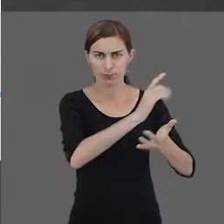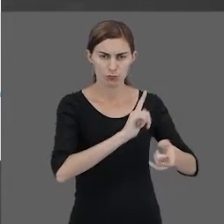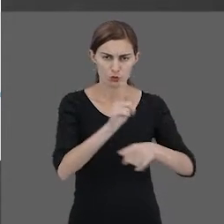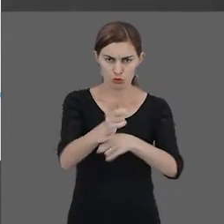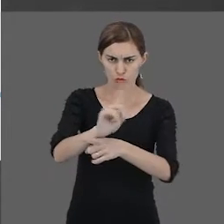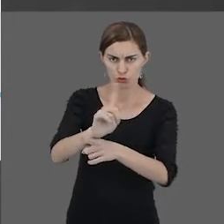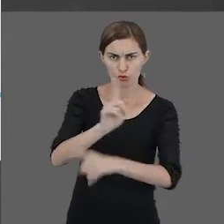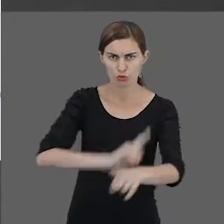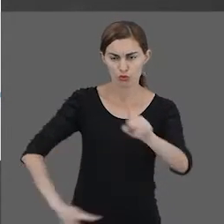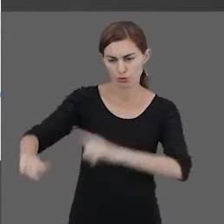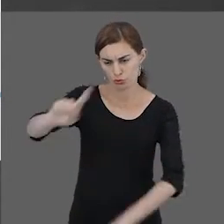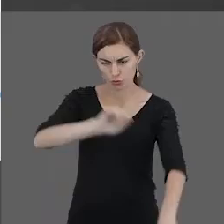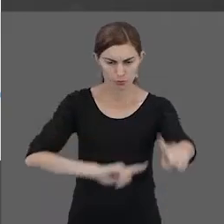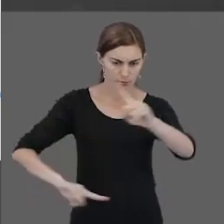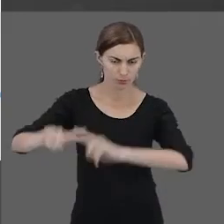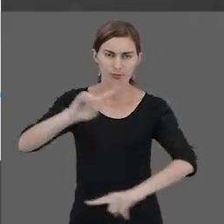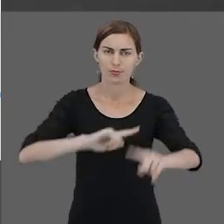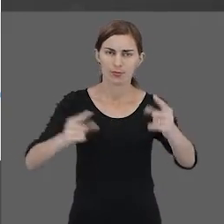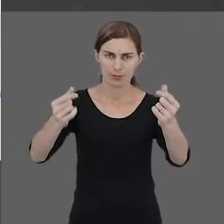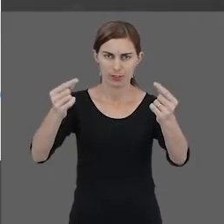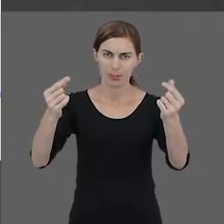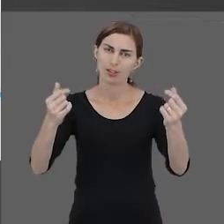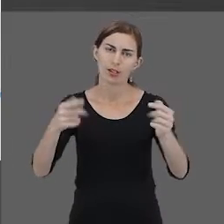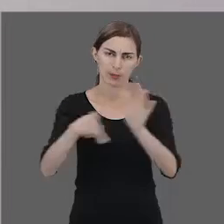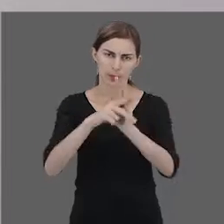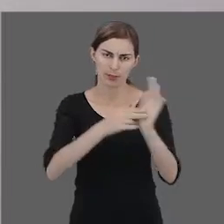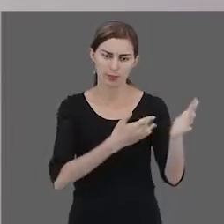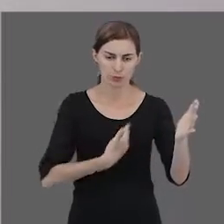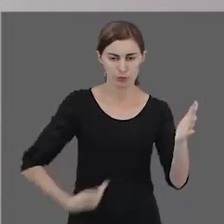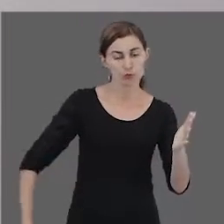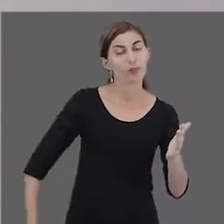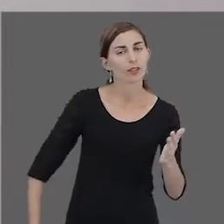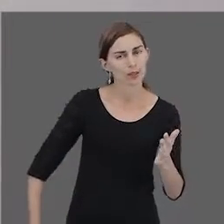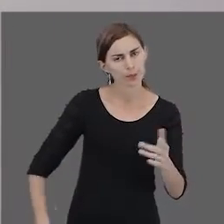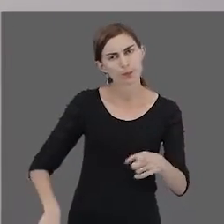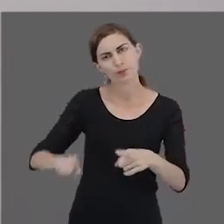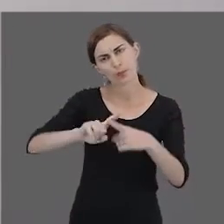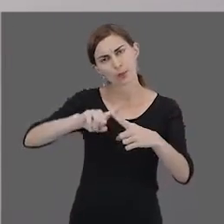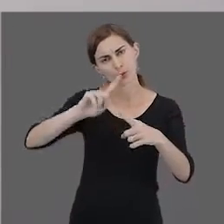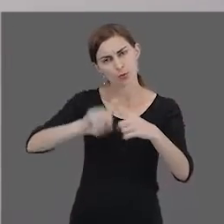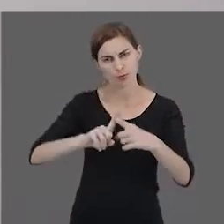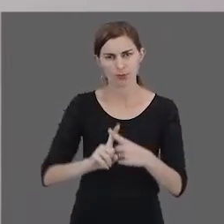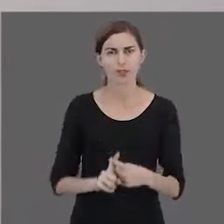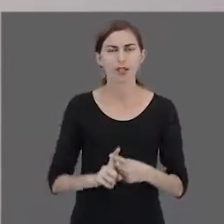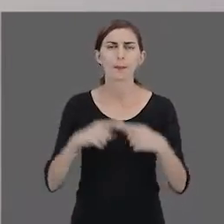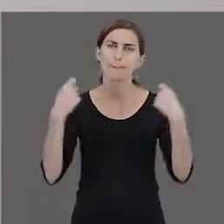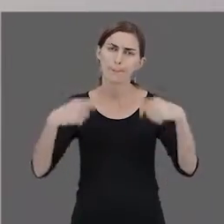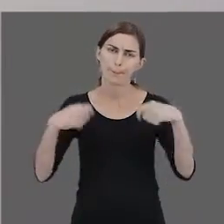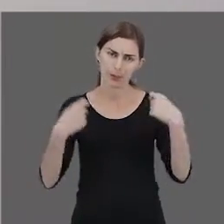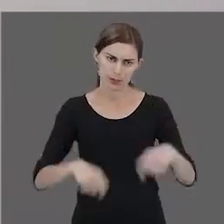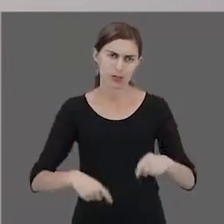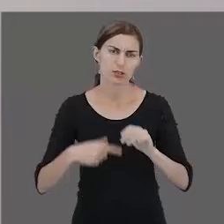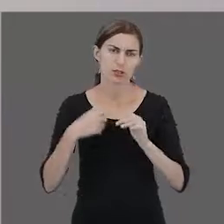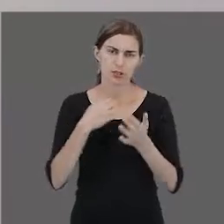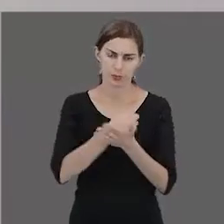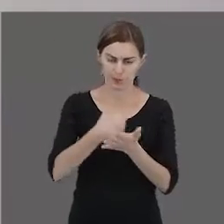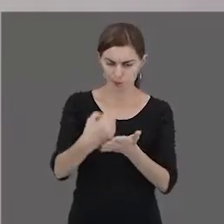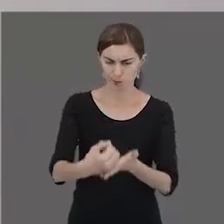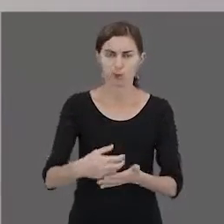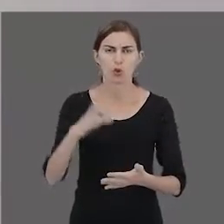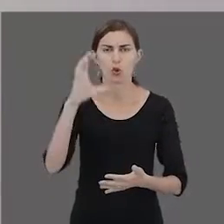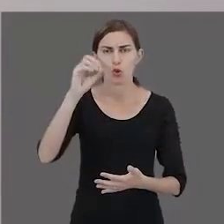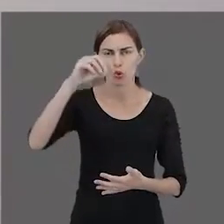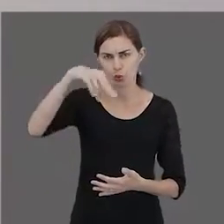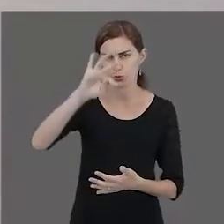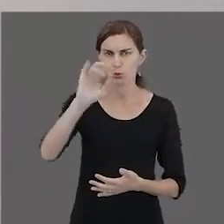gerencie ou administre valores públicos. E por quê? Por que é preciso prestar conta? Por que